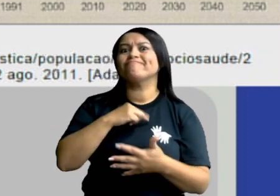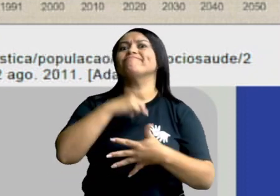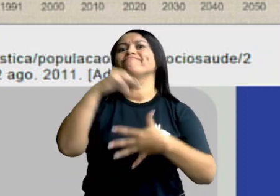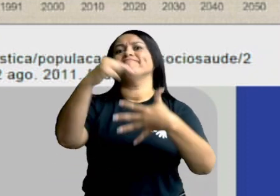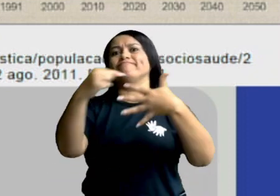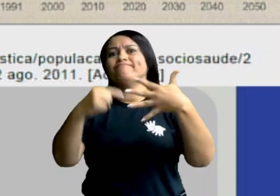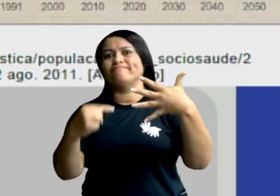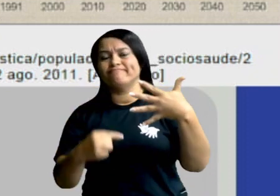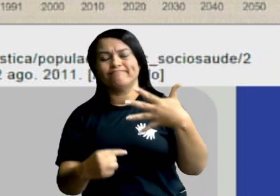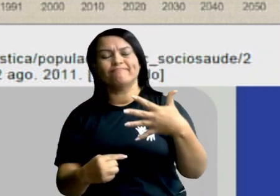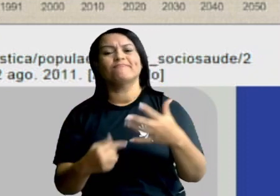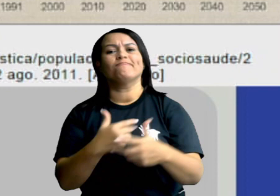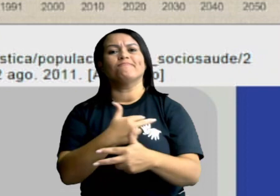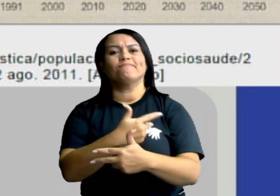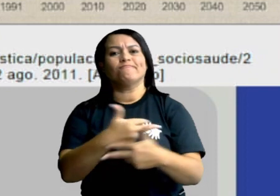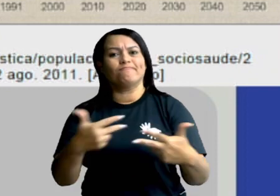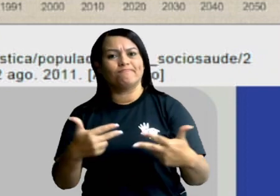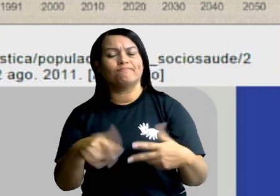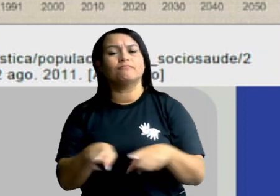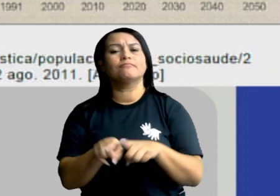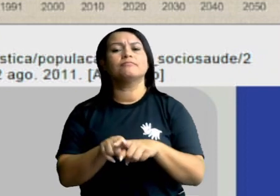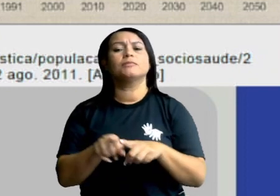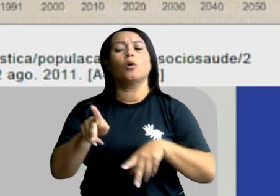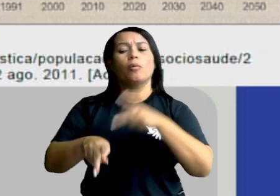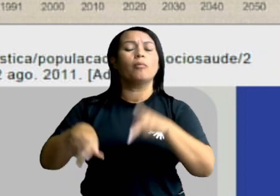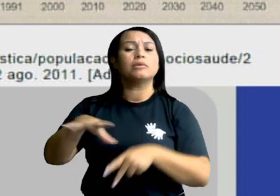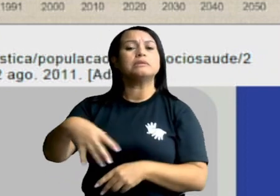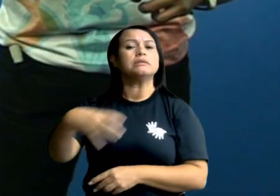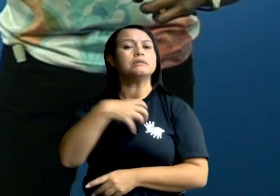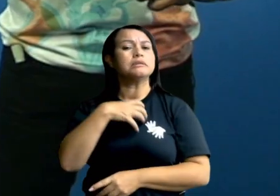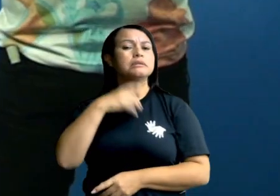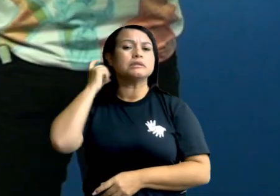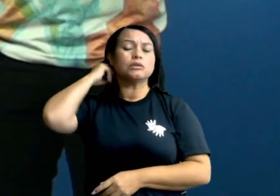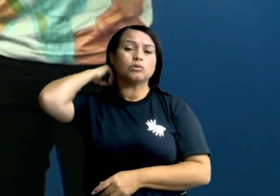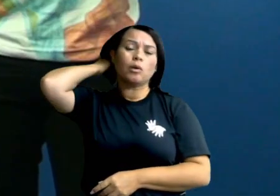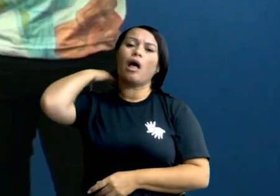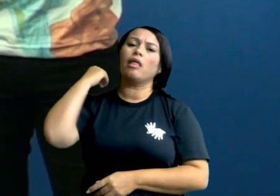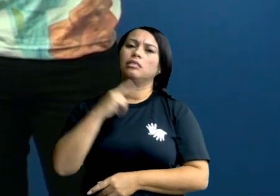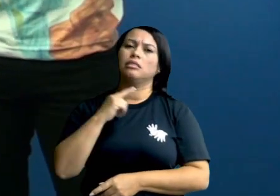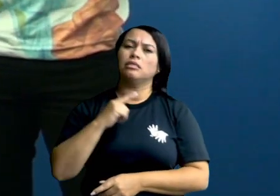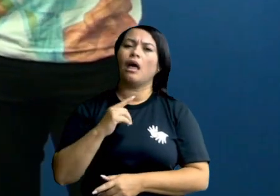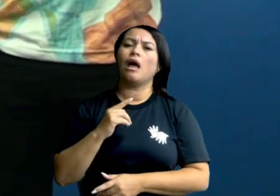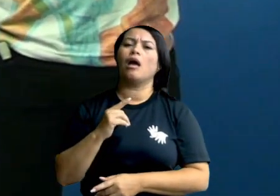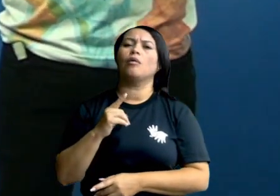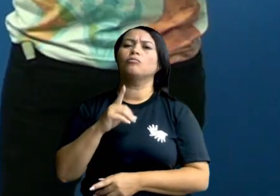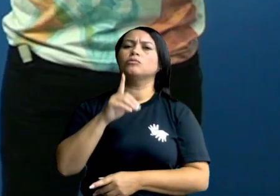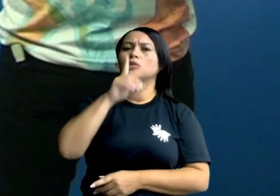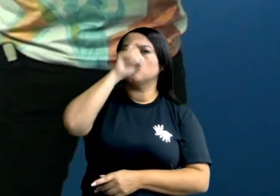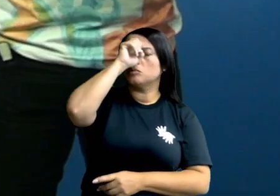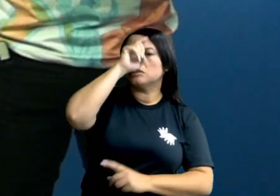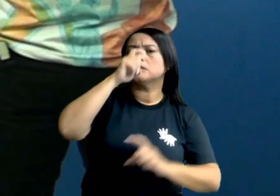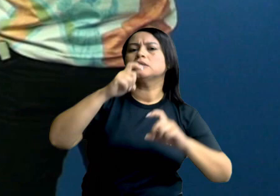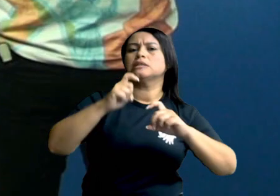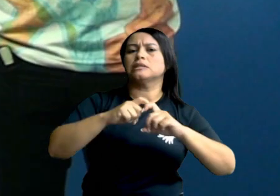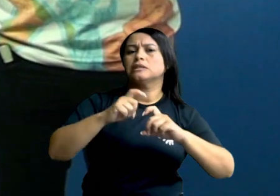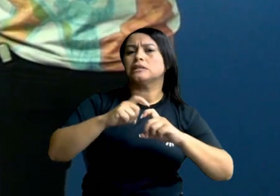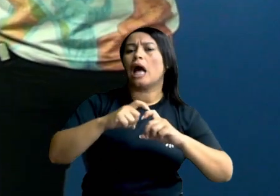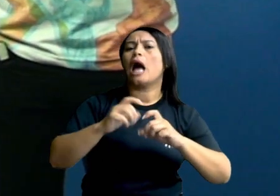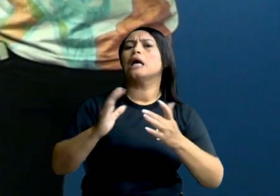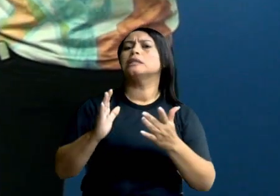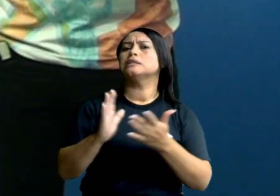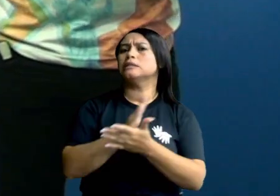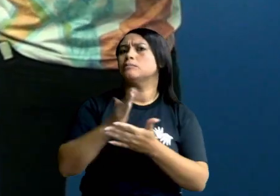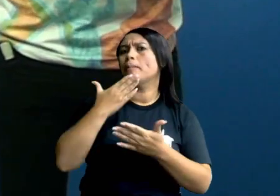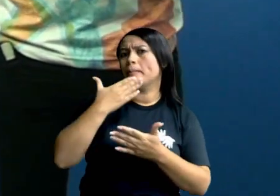colaborando para esse envelhecimento que a nossa população tem passado. A gente tem melhores condições médicas hospitalares, tratamentos médicos mais avançados,